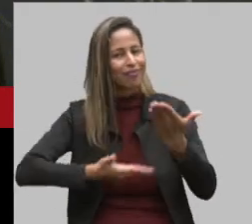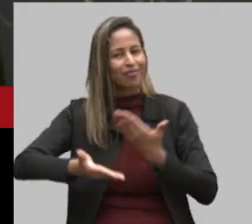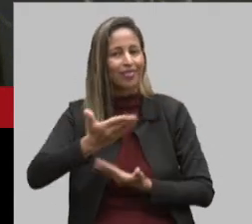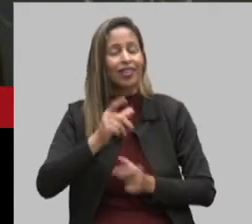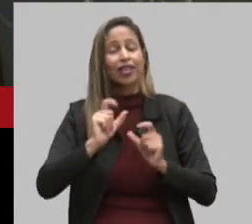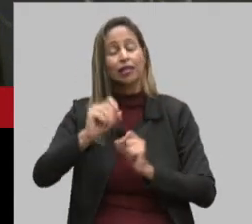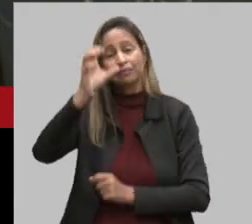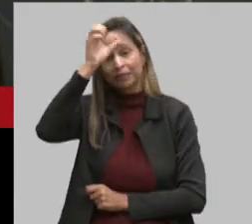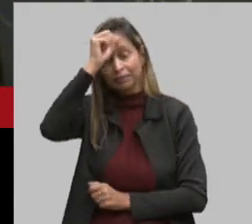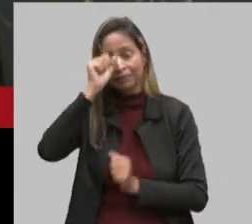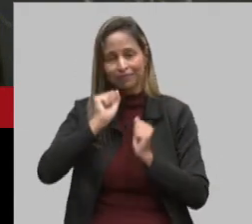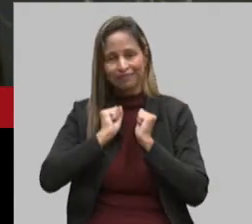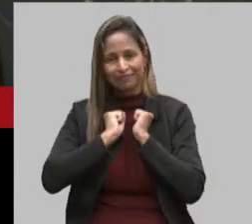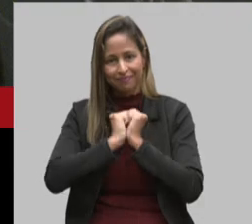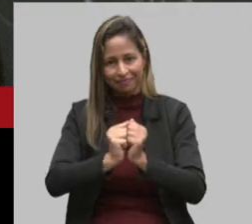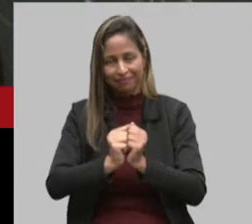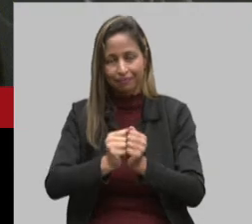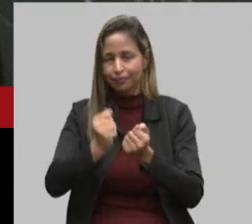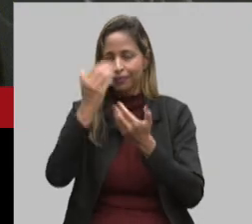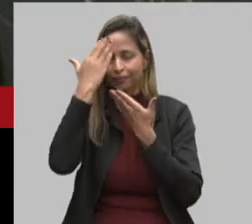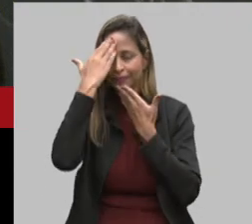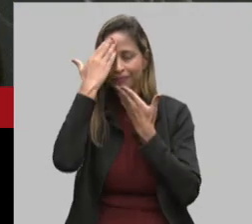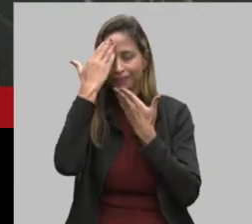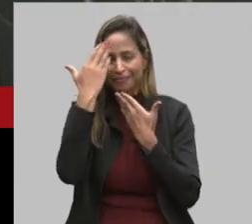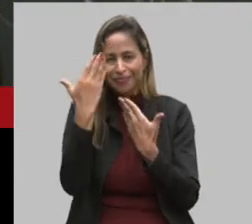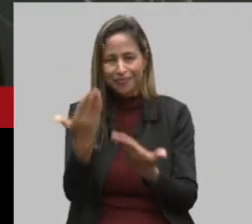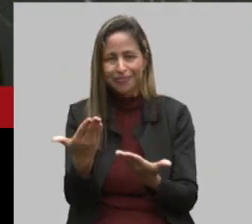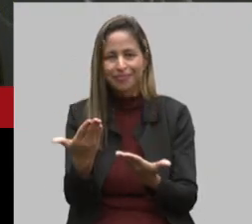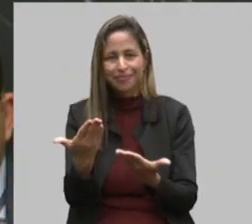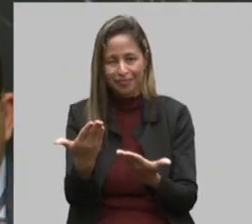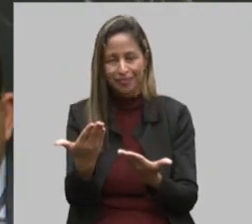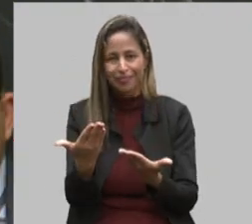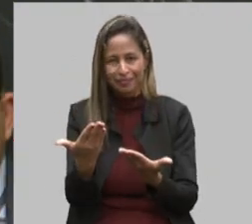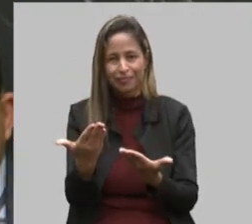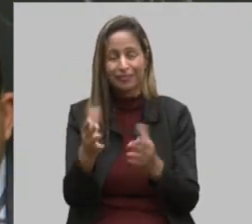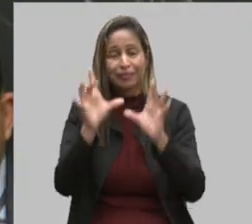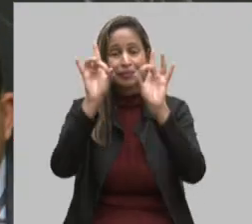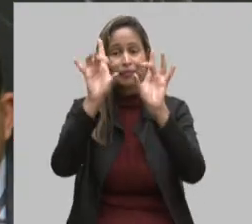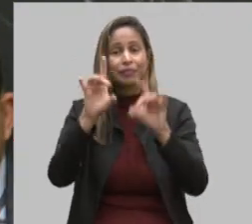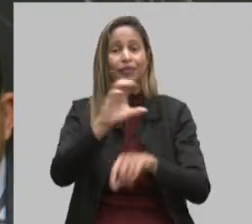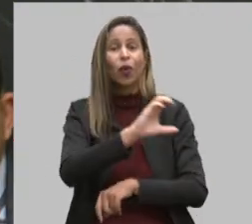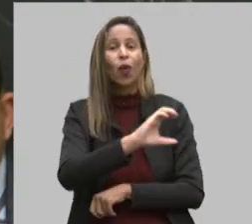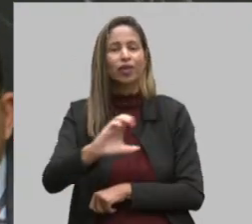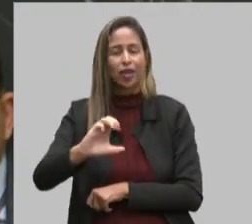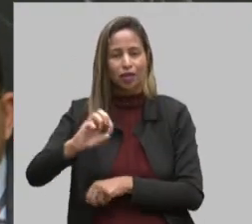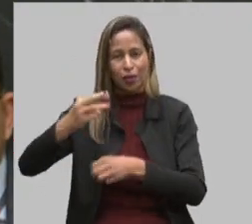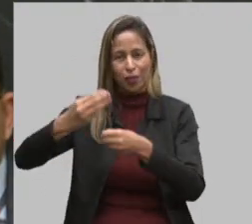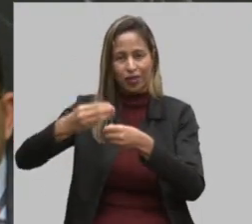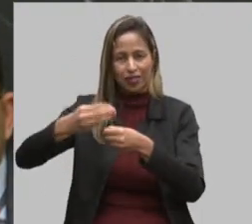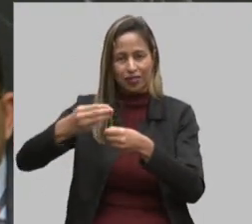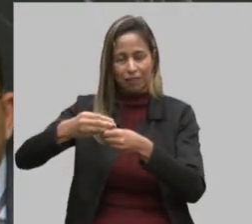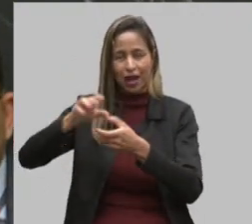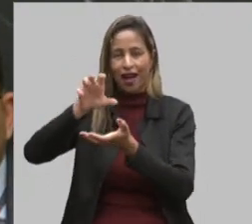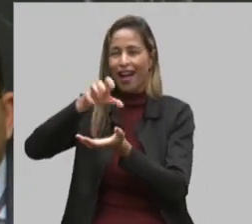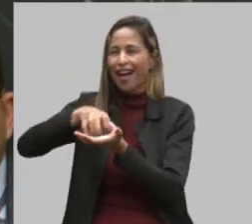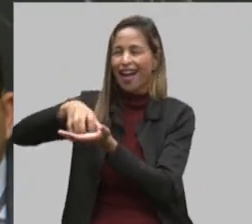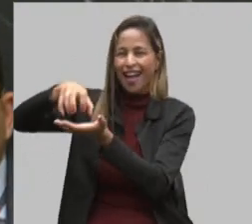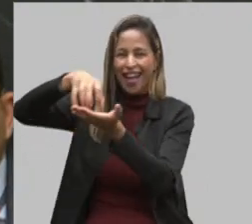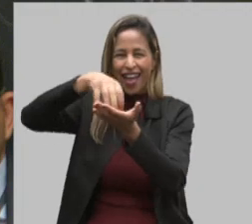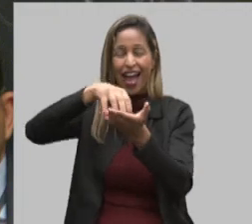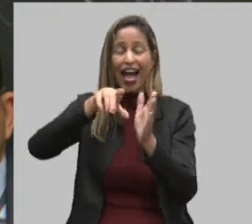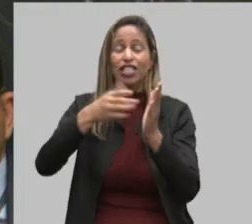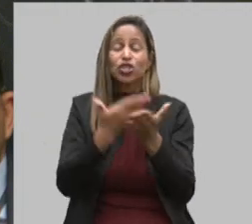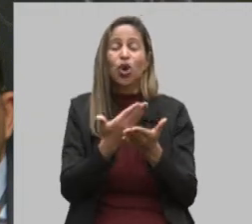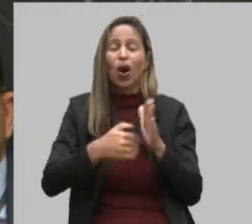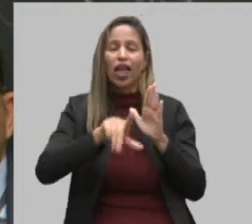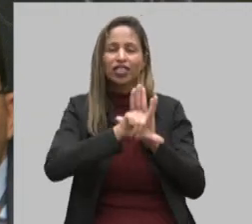aprendemos juntos muito obrigada agradecimento especial aos coordenadores municipais e regionais a escola do legislativo